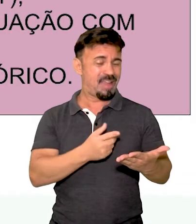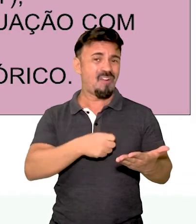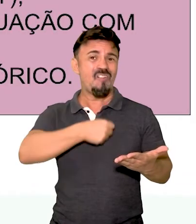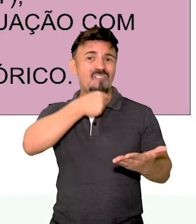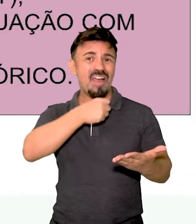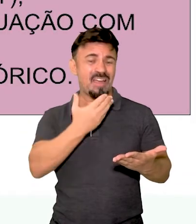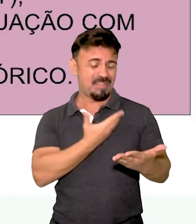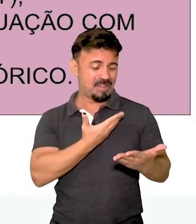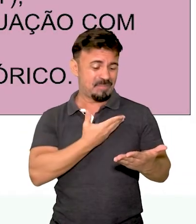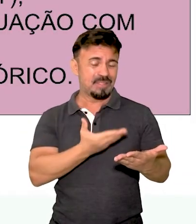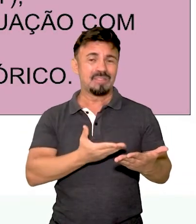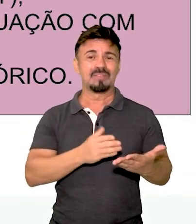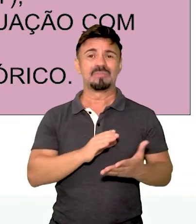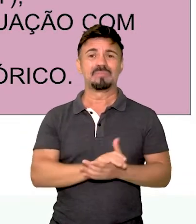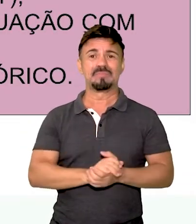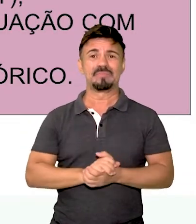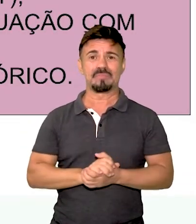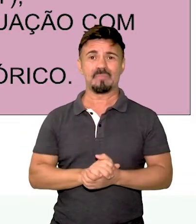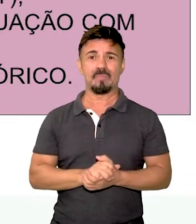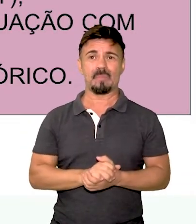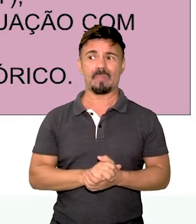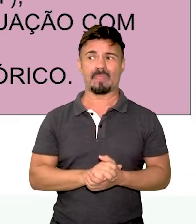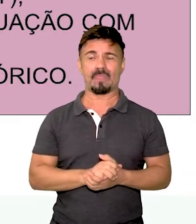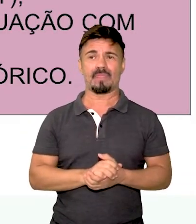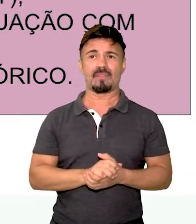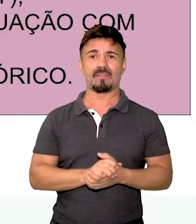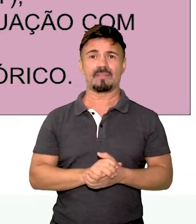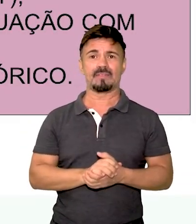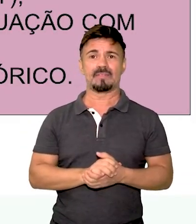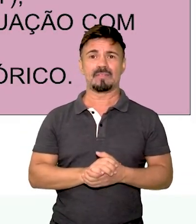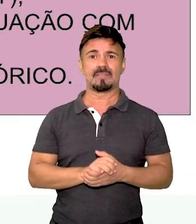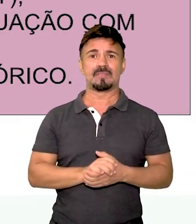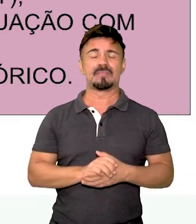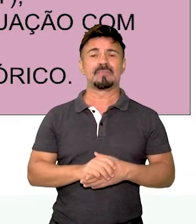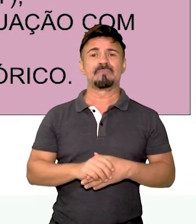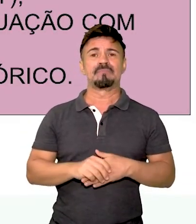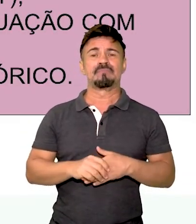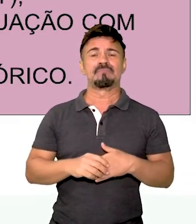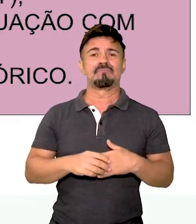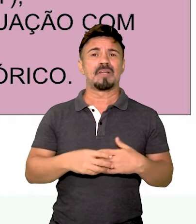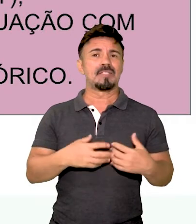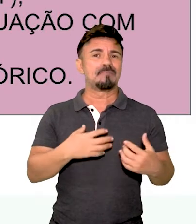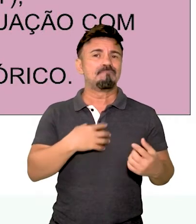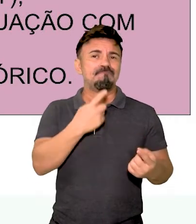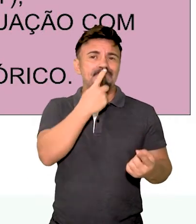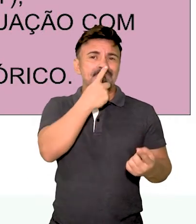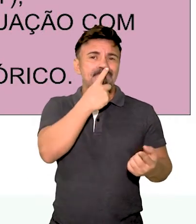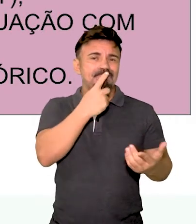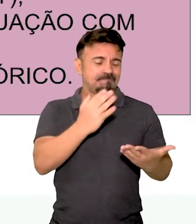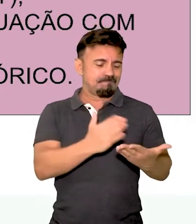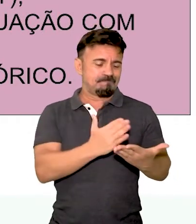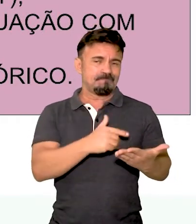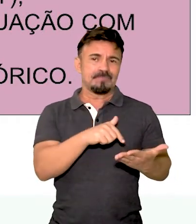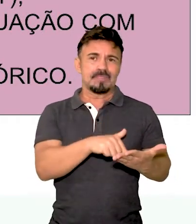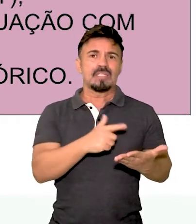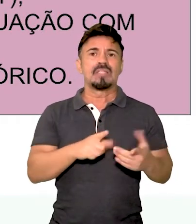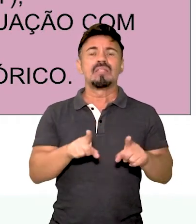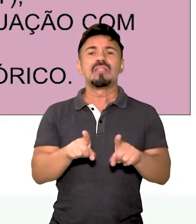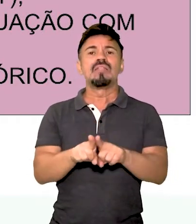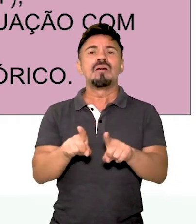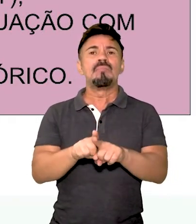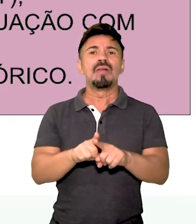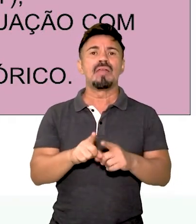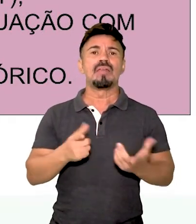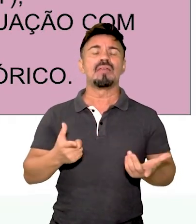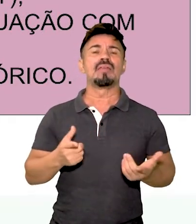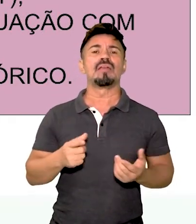ali camarada. Então, você vai colocando justamente uma forma íntima de você falar com ele. Aqui, ela